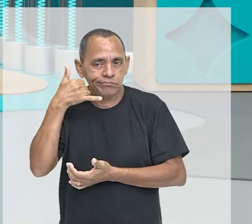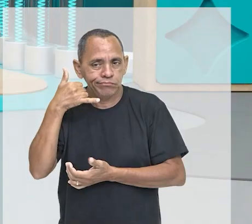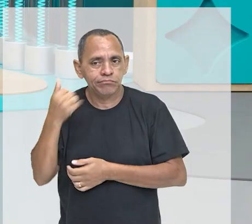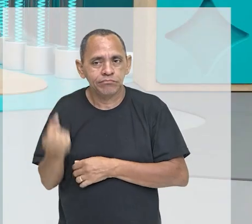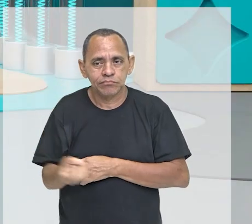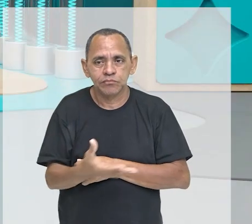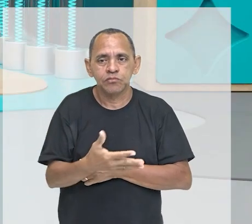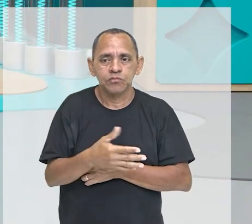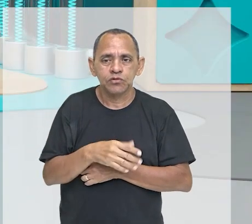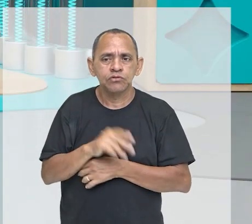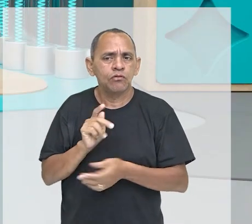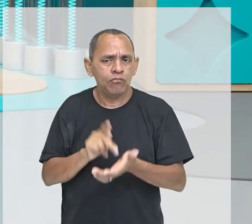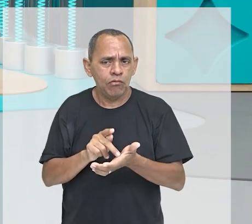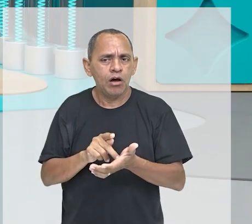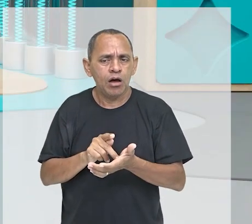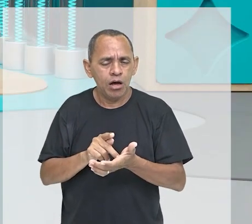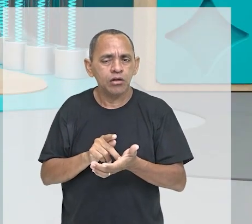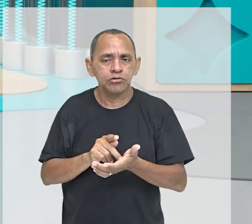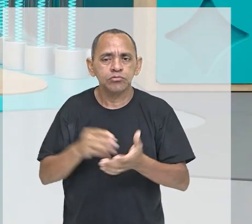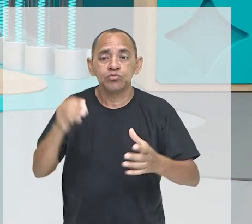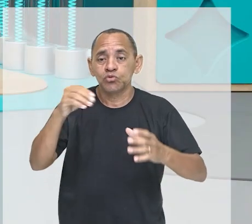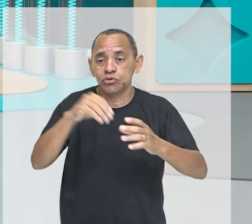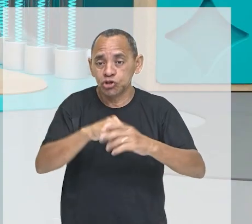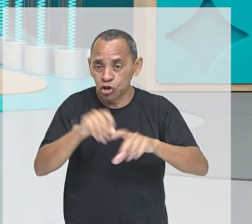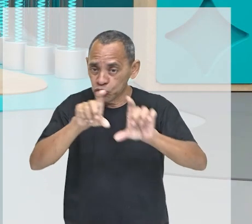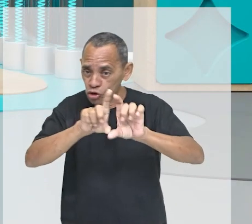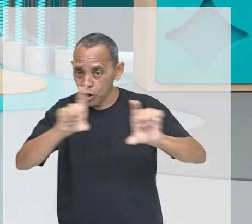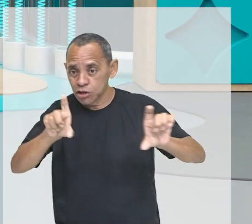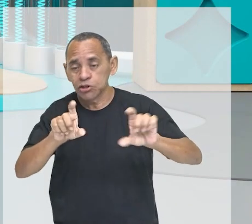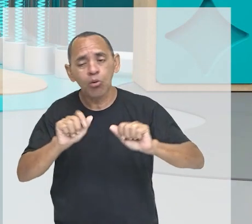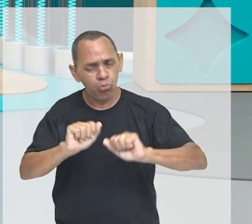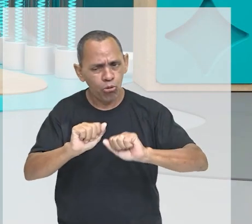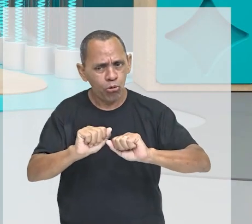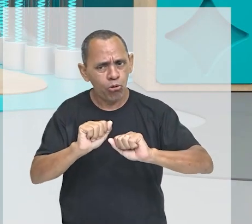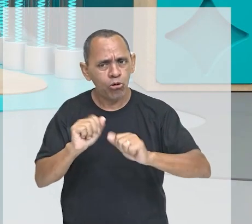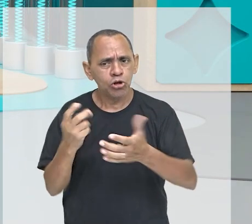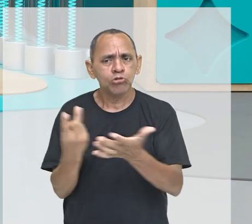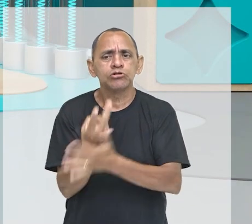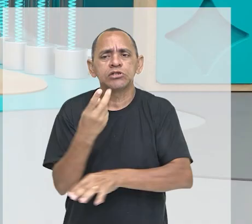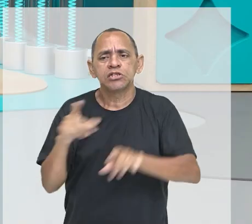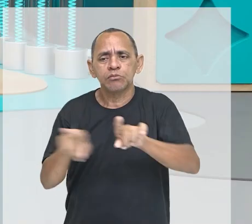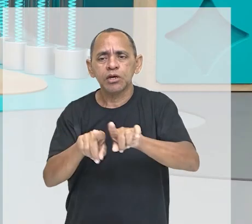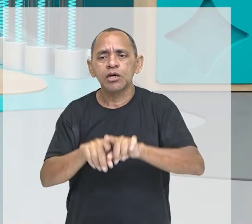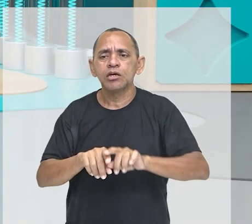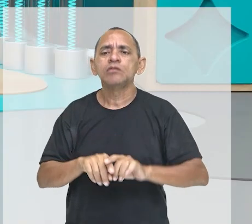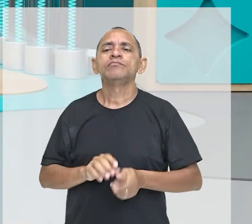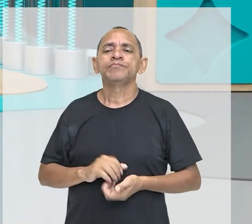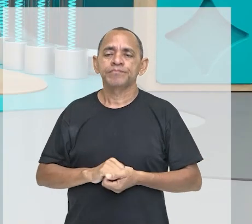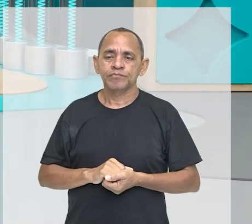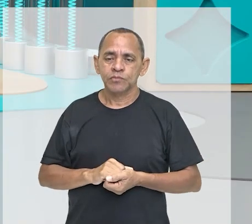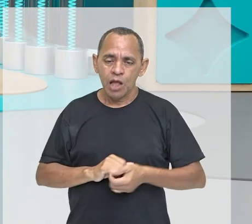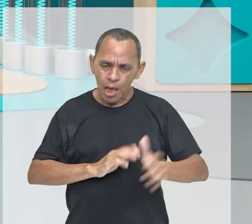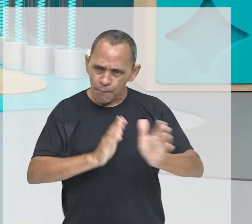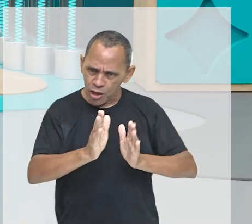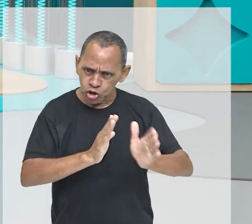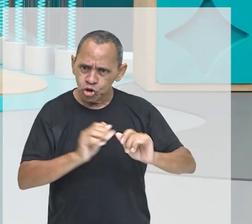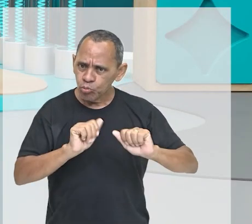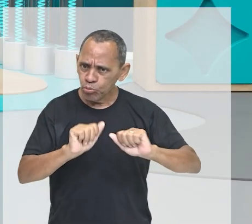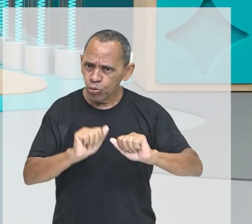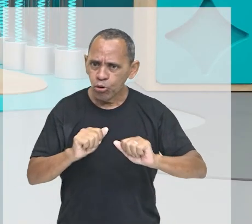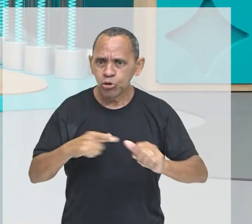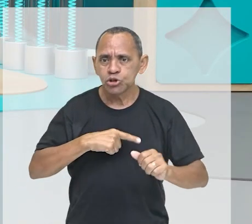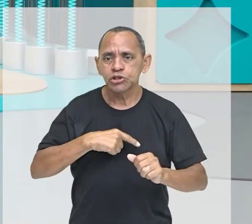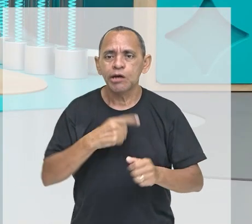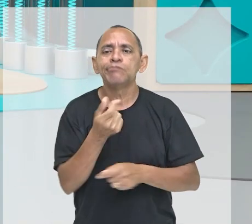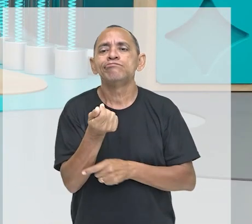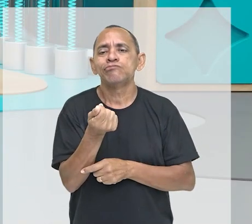essa ação está dentro das possibilidades. De fato, pode ocorrer isso. Tá? Eu posso ter dinheiro suficiente em determinado período e aí eu poderei